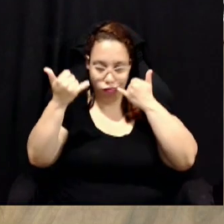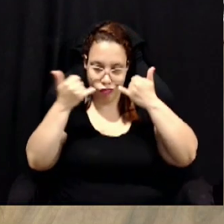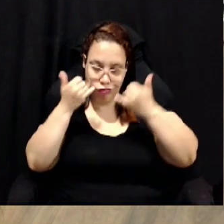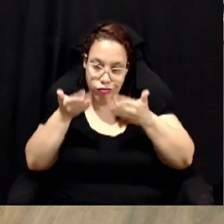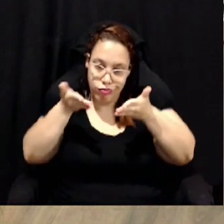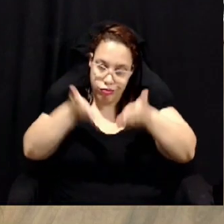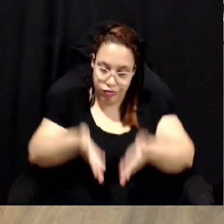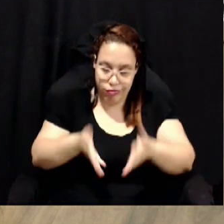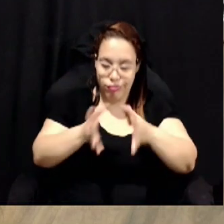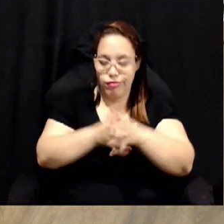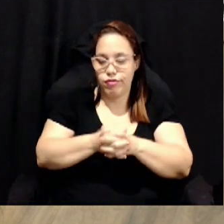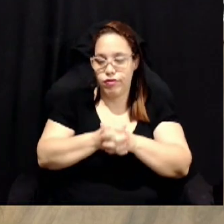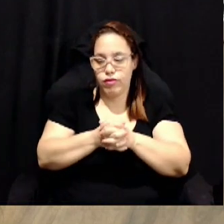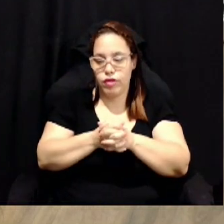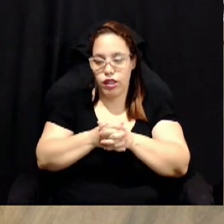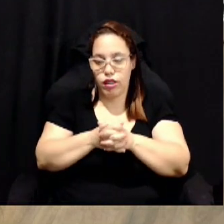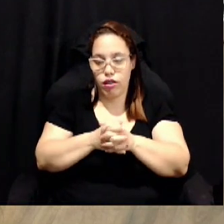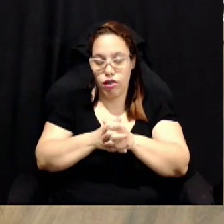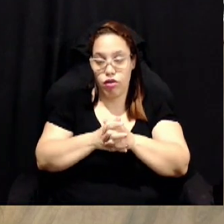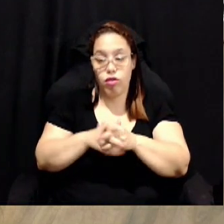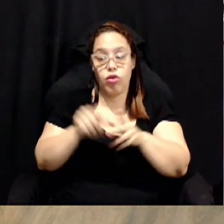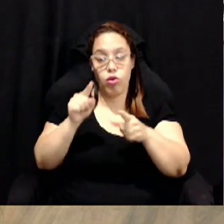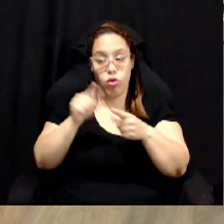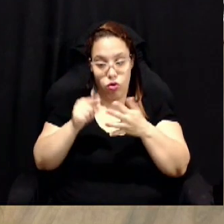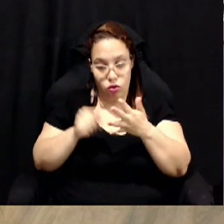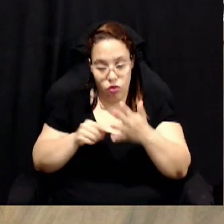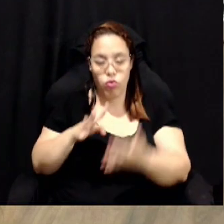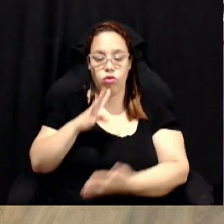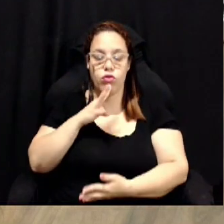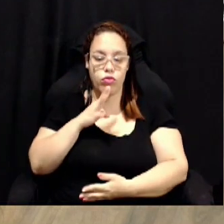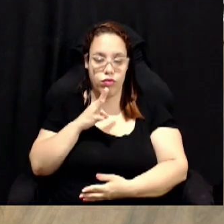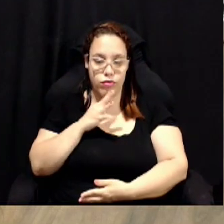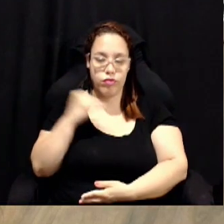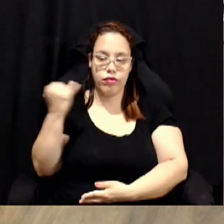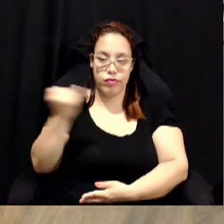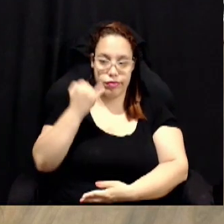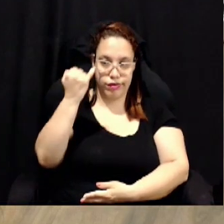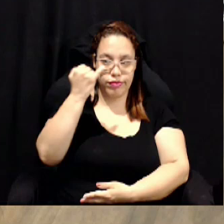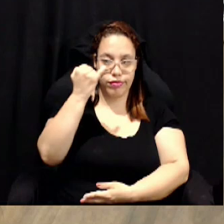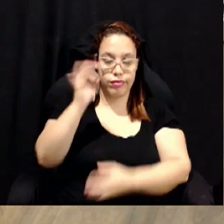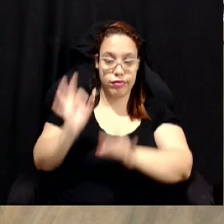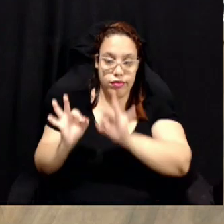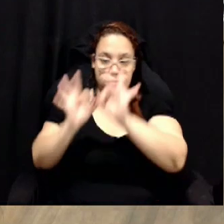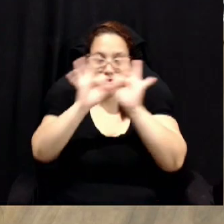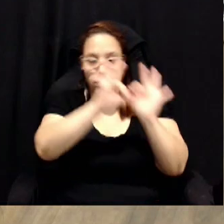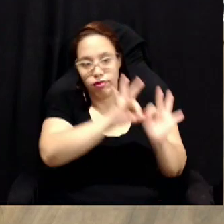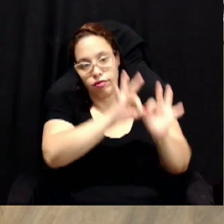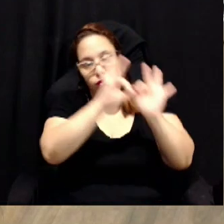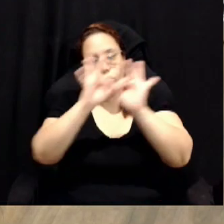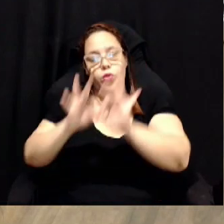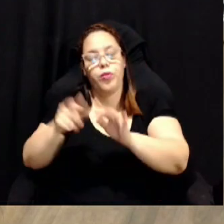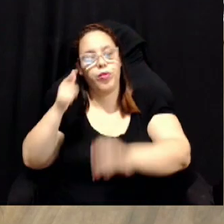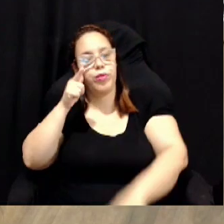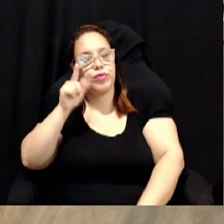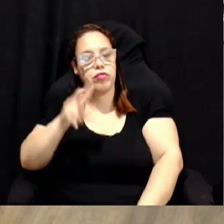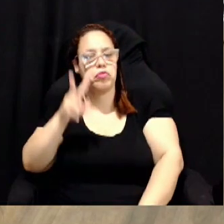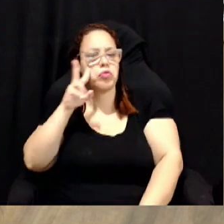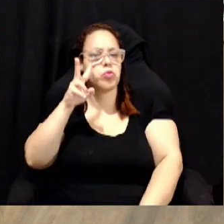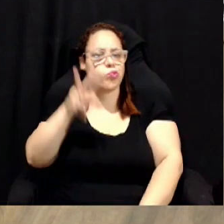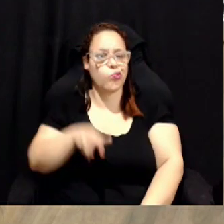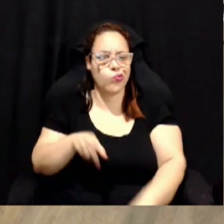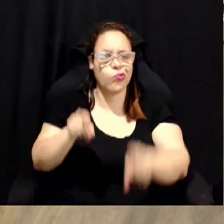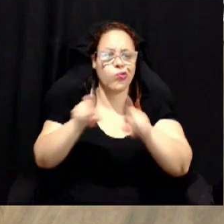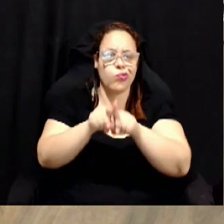aqui, os casos também conhecidos. Acho que é muito importante para quem está nos acompanhando conseguir visualizar, porque às vezes também